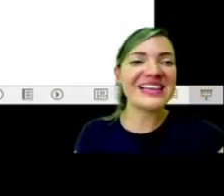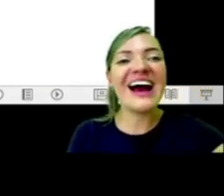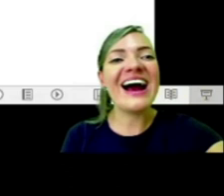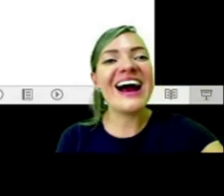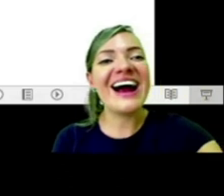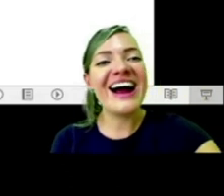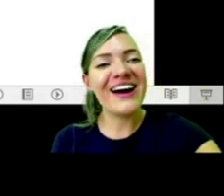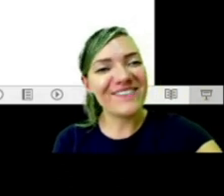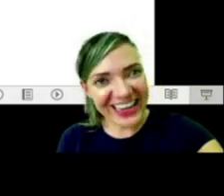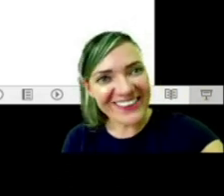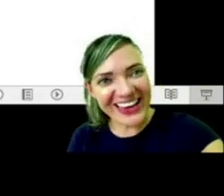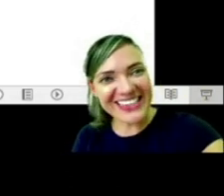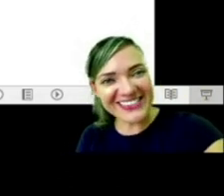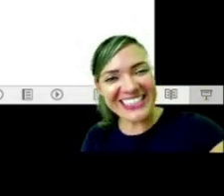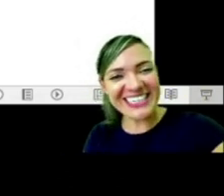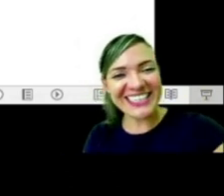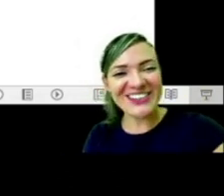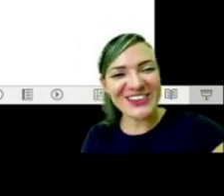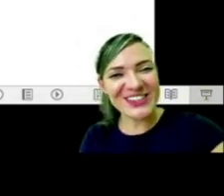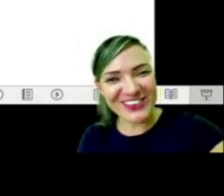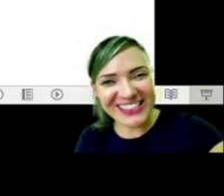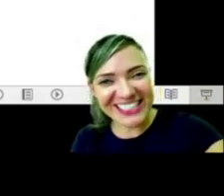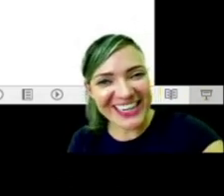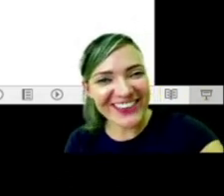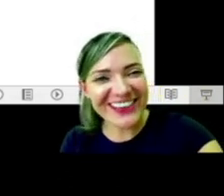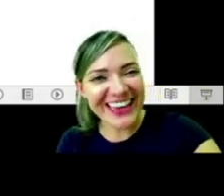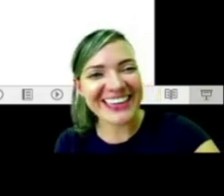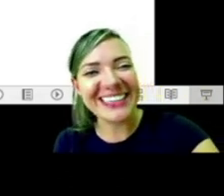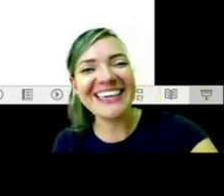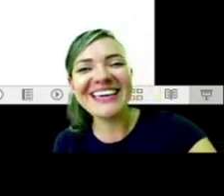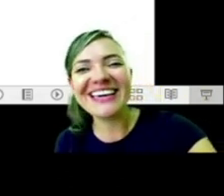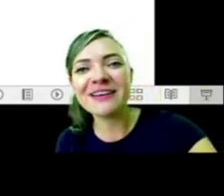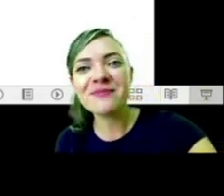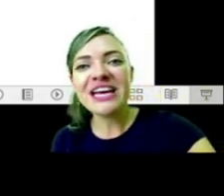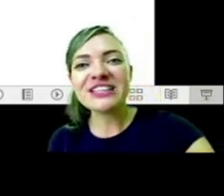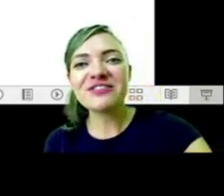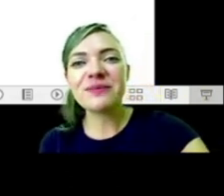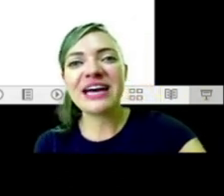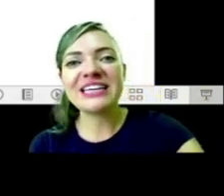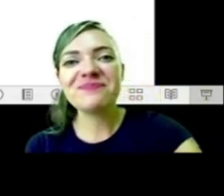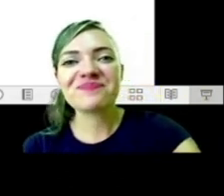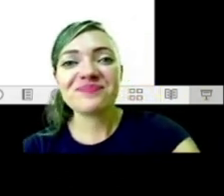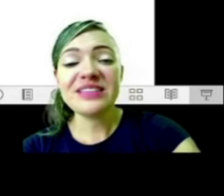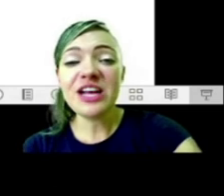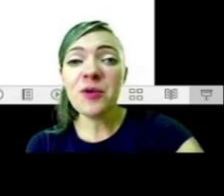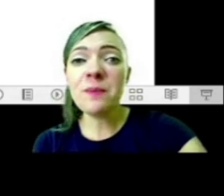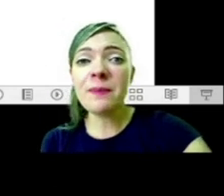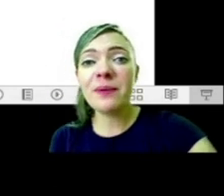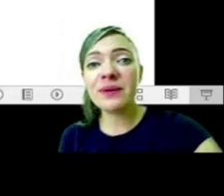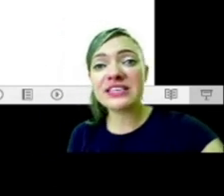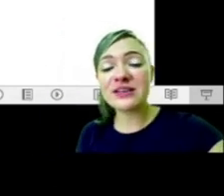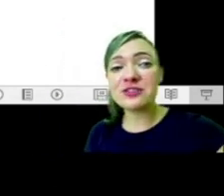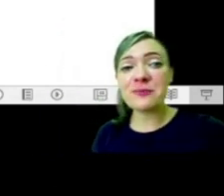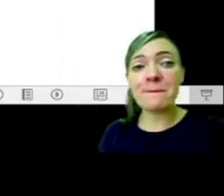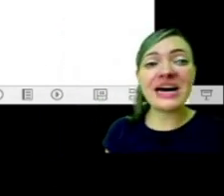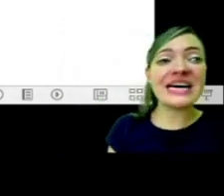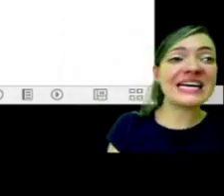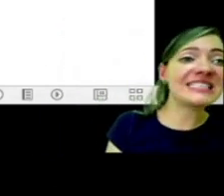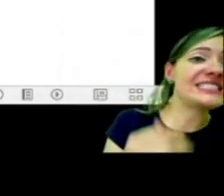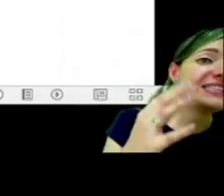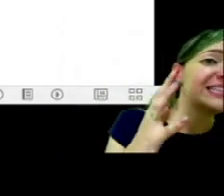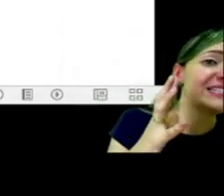vou passar! Parabéns, meninos! Você chegou até aqui! Então vamos lá, hein? Uma população